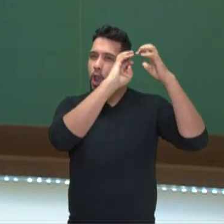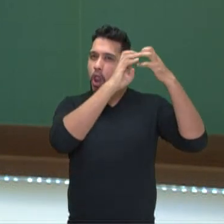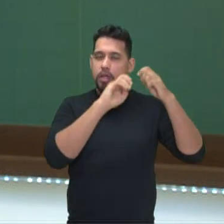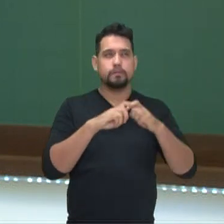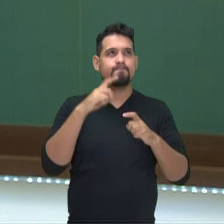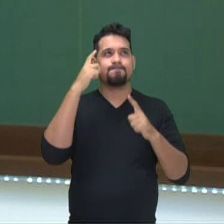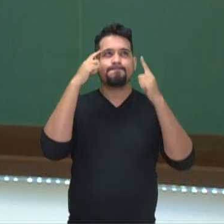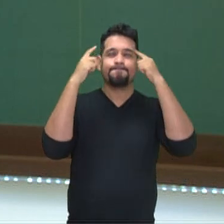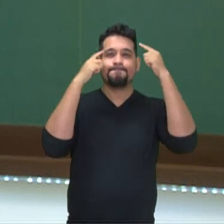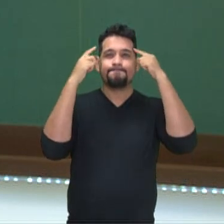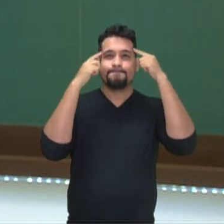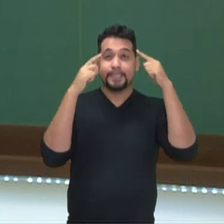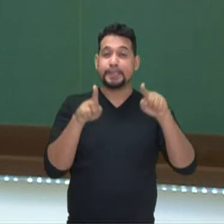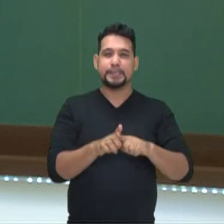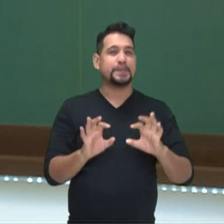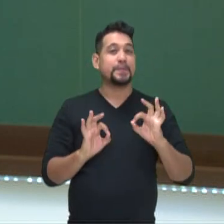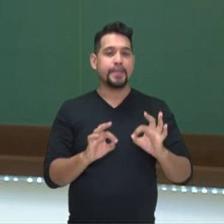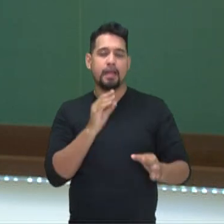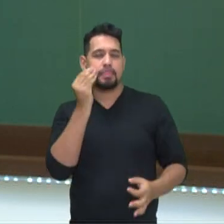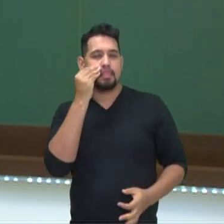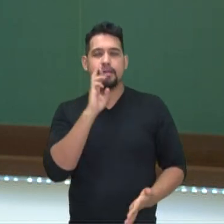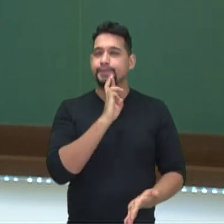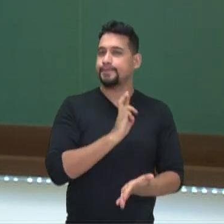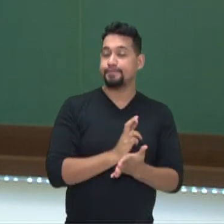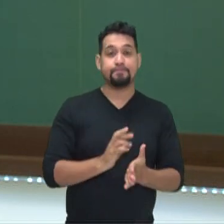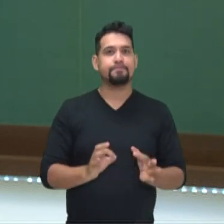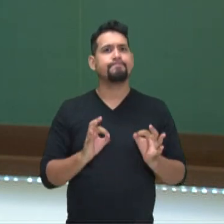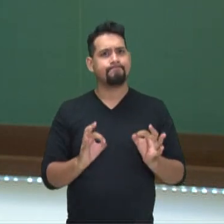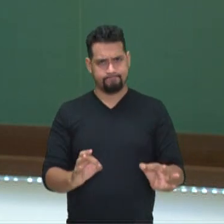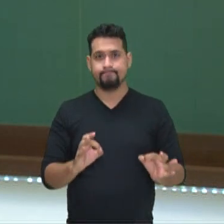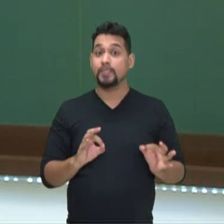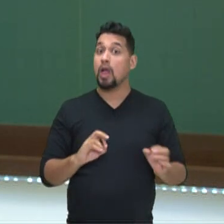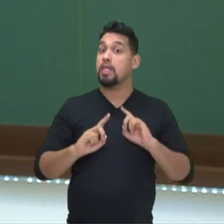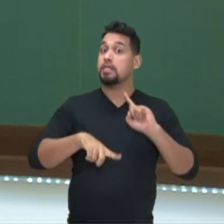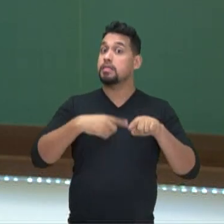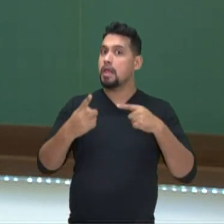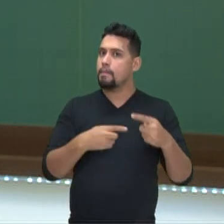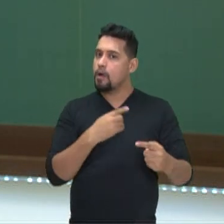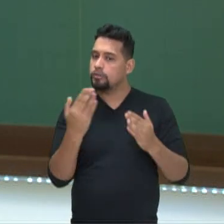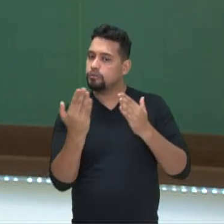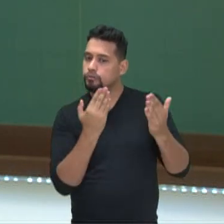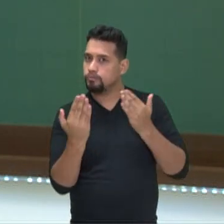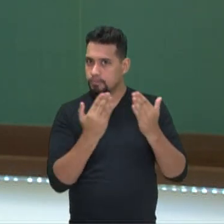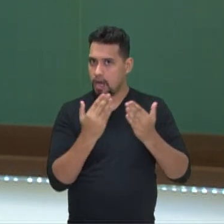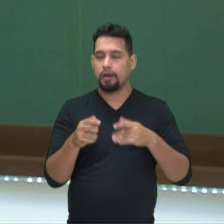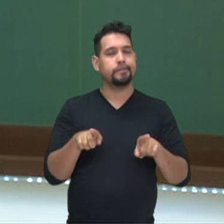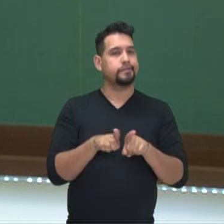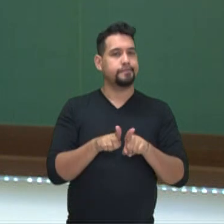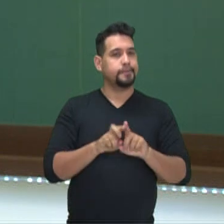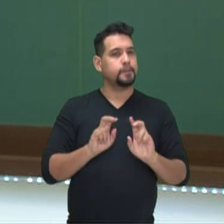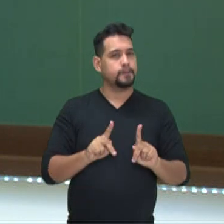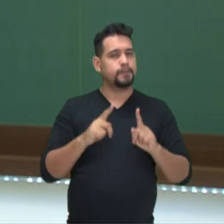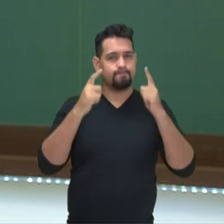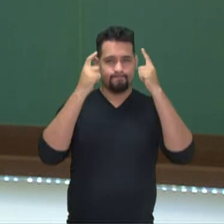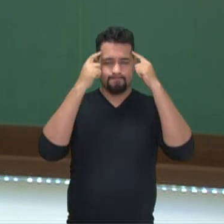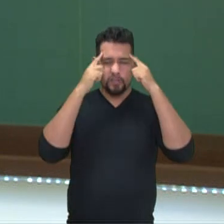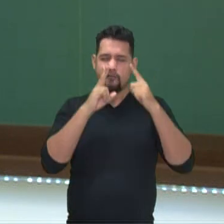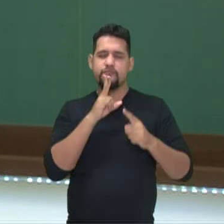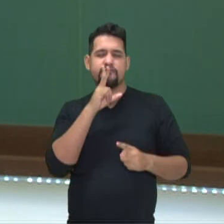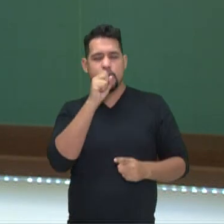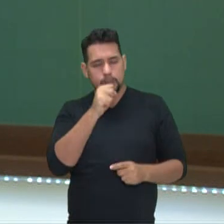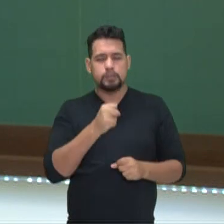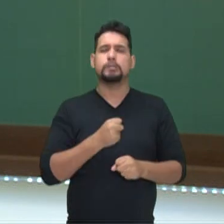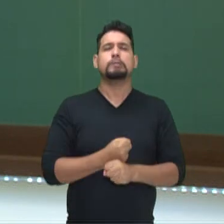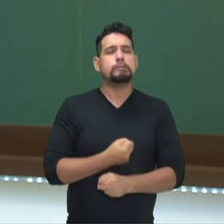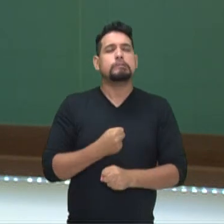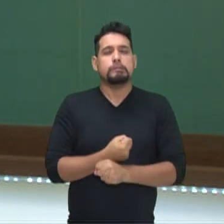a estrutura cognitiva responsável pela aquisição dos conhecimentos de vocês entra em ação, para que vocês